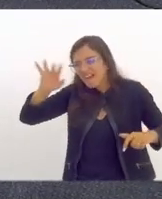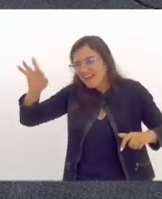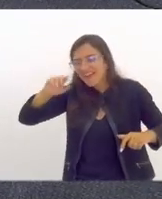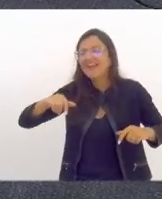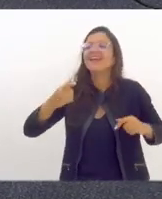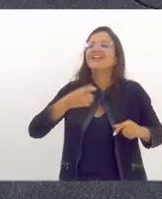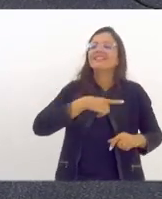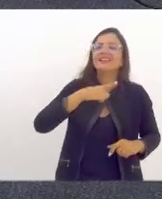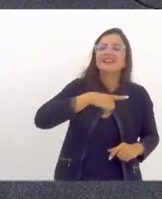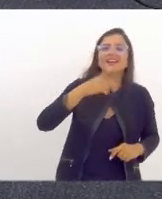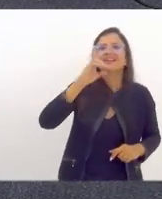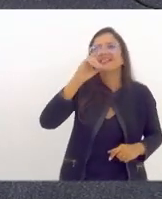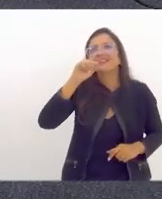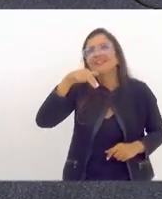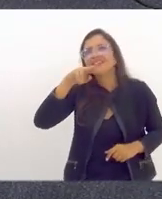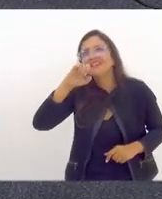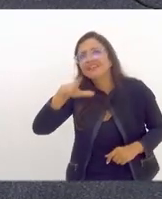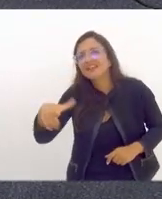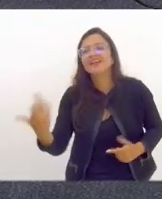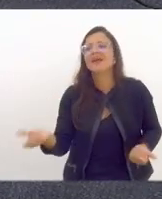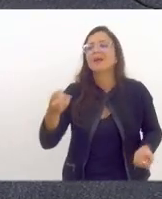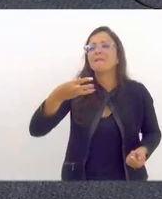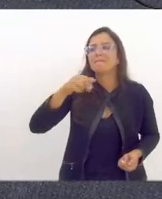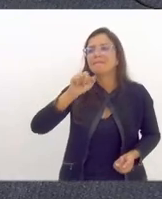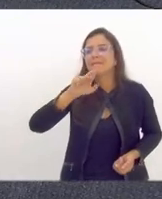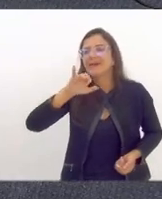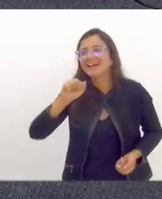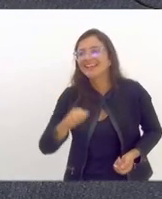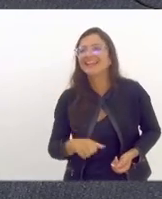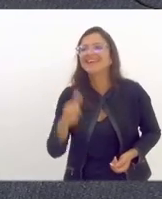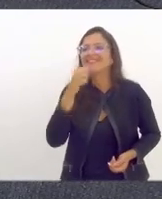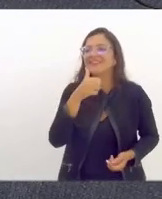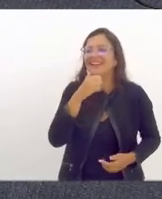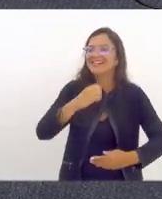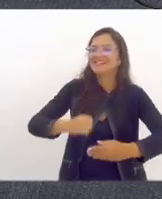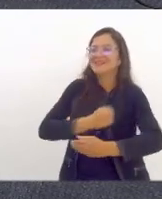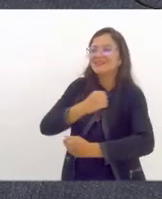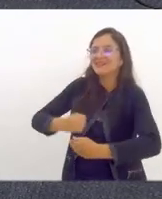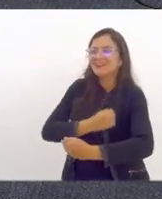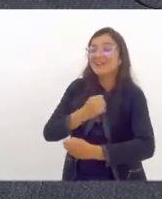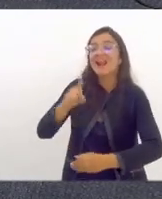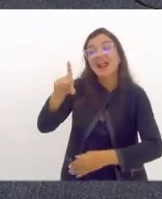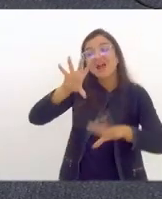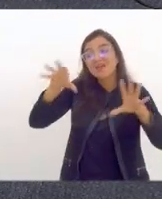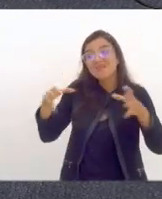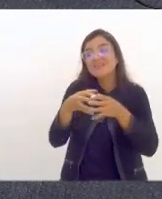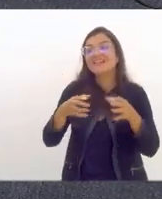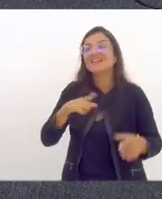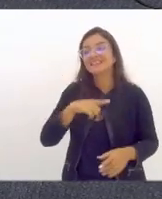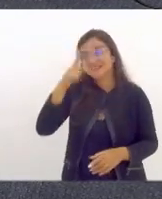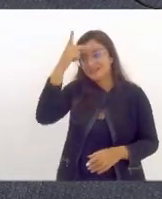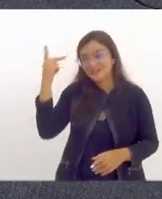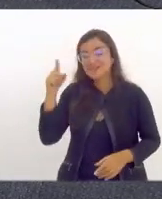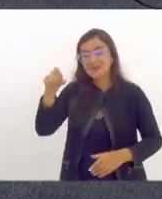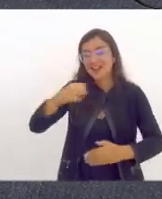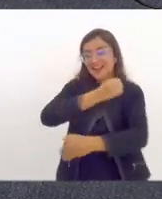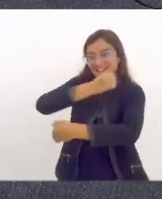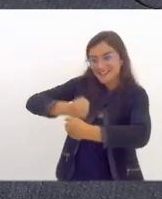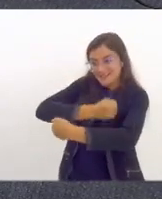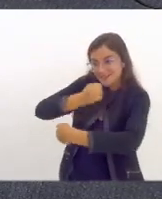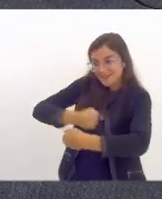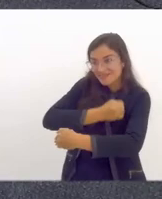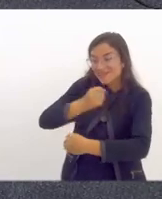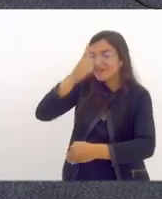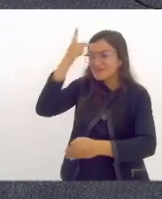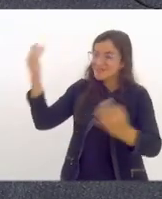campeão Maria Rezende e a mulher do sopão sabe quem é essa mulher na não tem as pessoas que fazem o seu pão para reunir